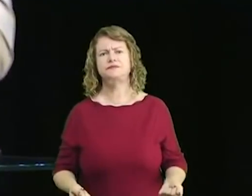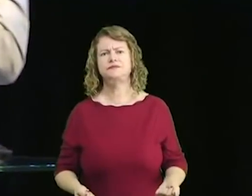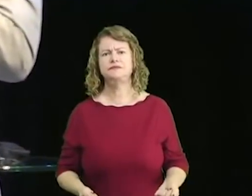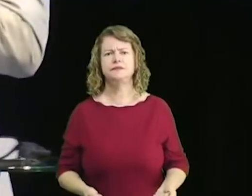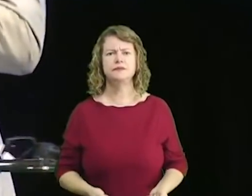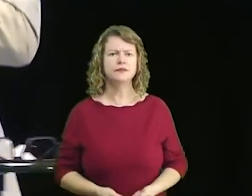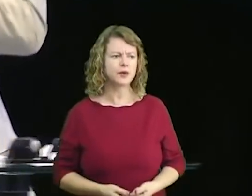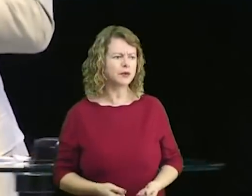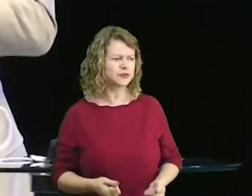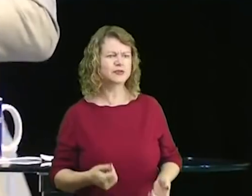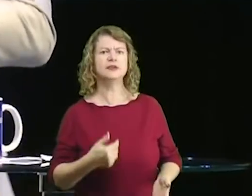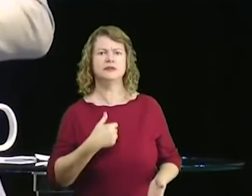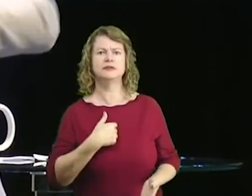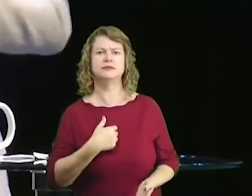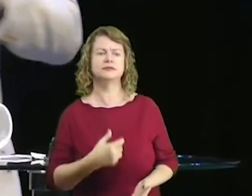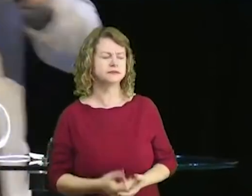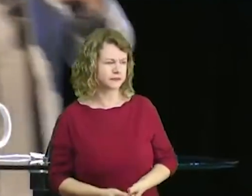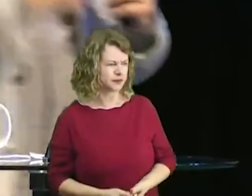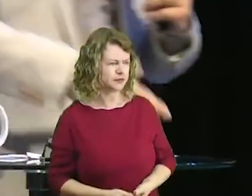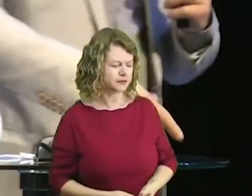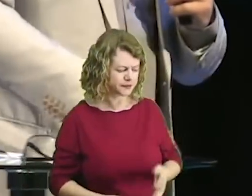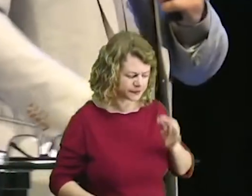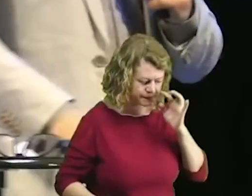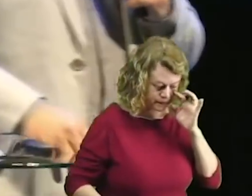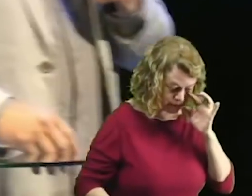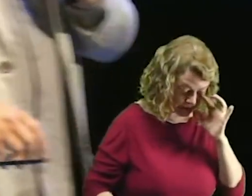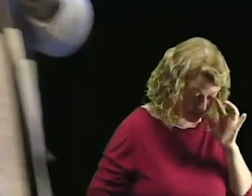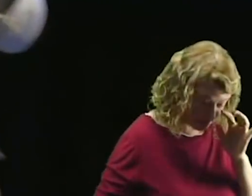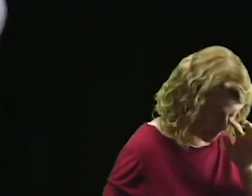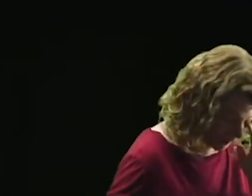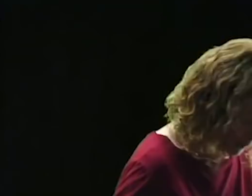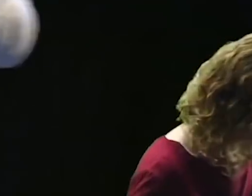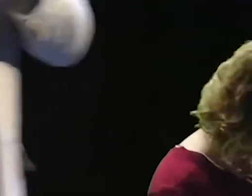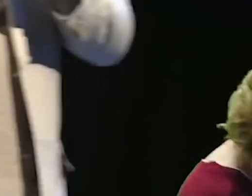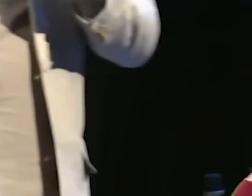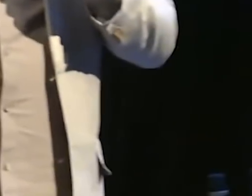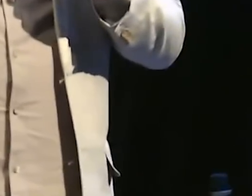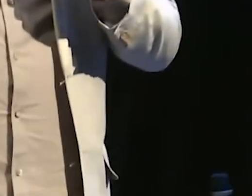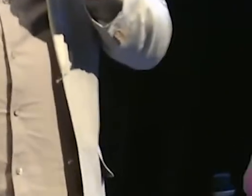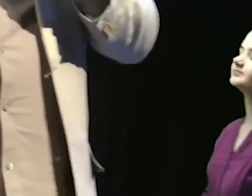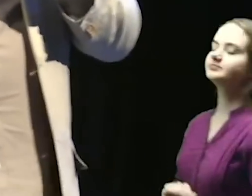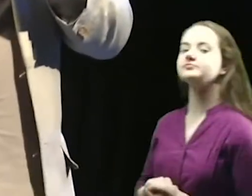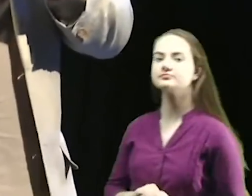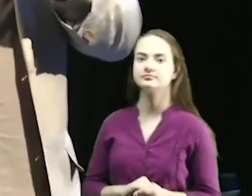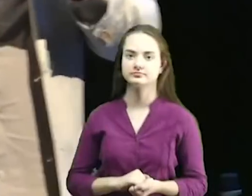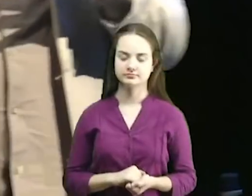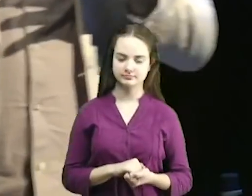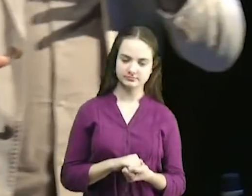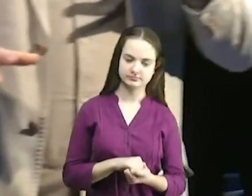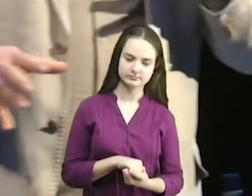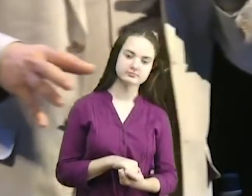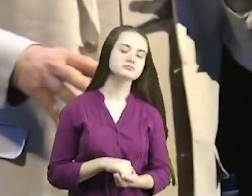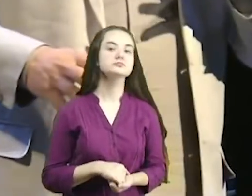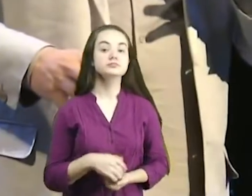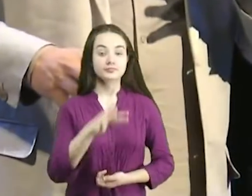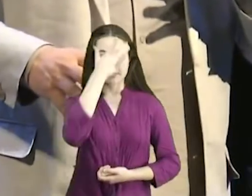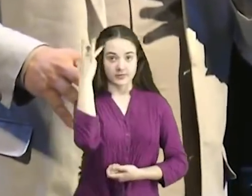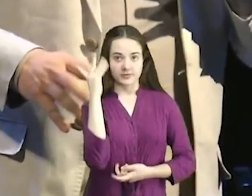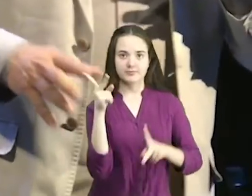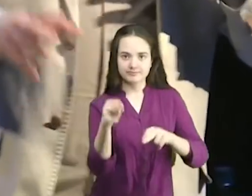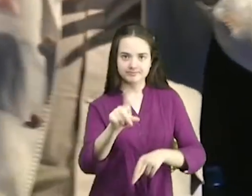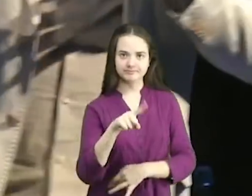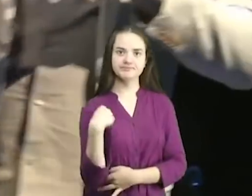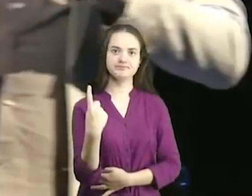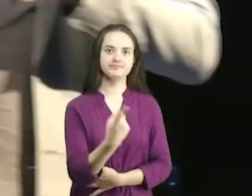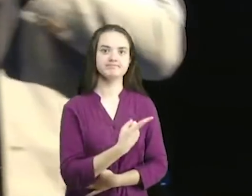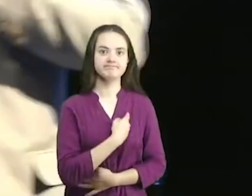desobediente, está tendo o que mereceu. Bem feito. Não é nada disso. Gente como eu e como você,